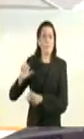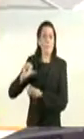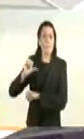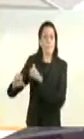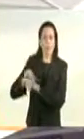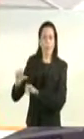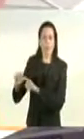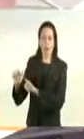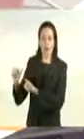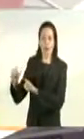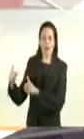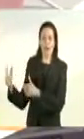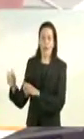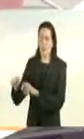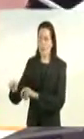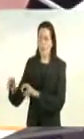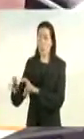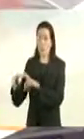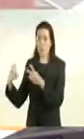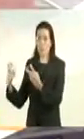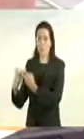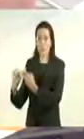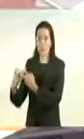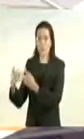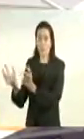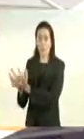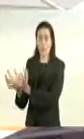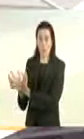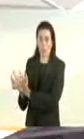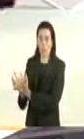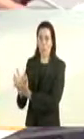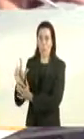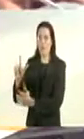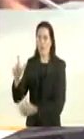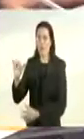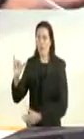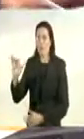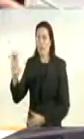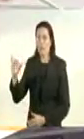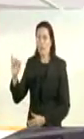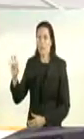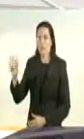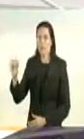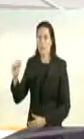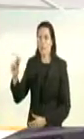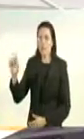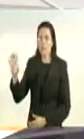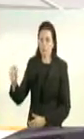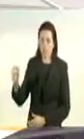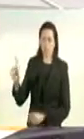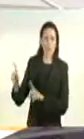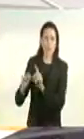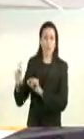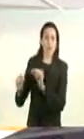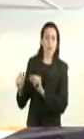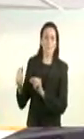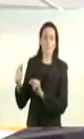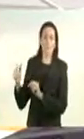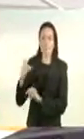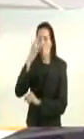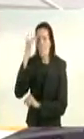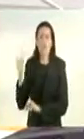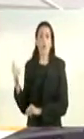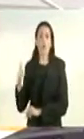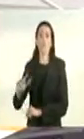na Justiça, de denúncia no Ministério Público, sem problema nenhum. E eu quero aqui dizer que nós, da oposição, estamos abertos